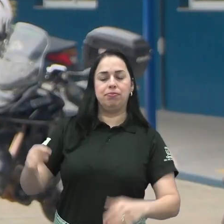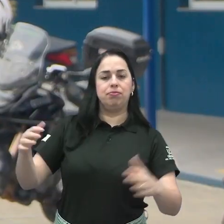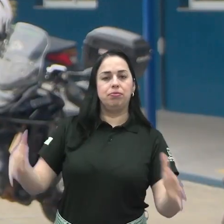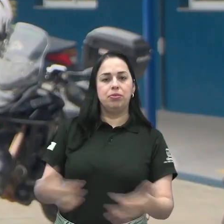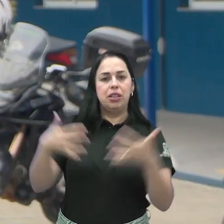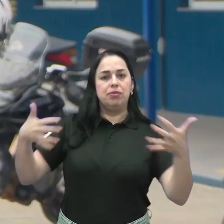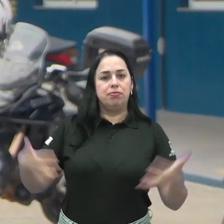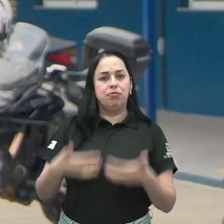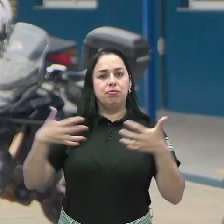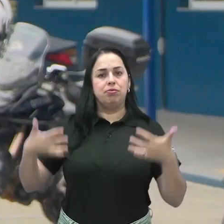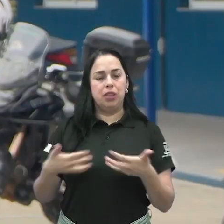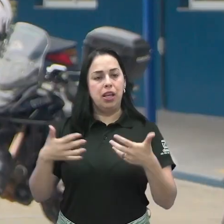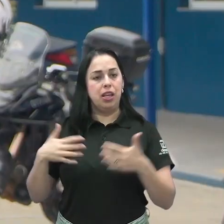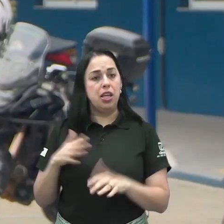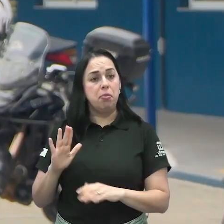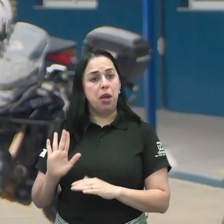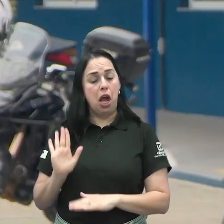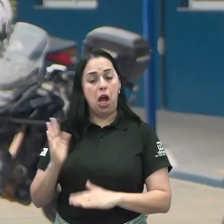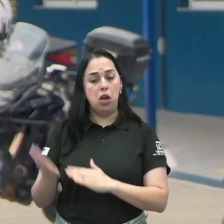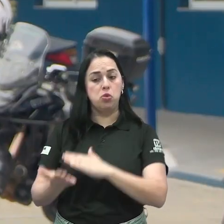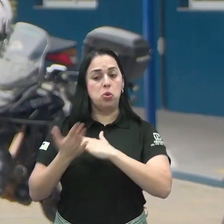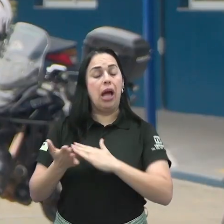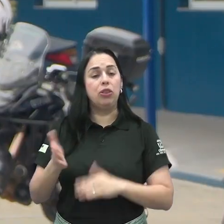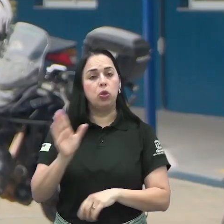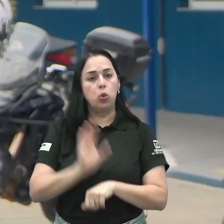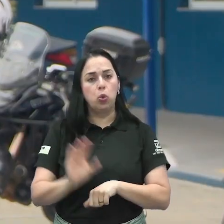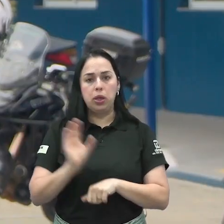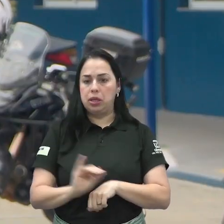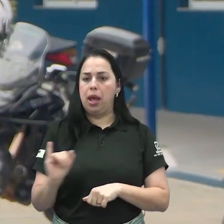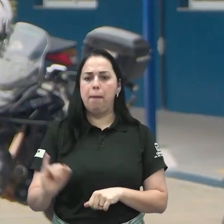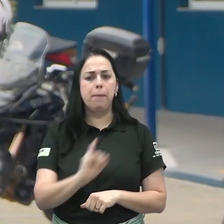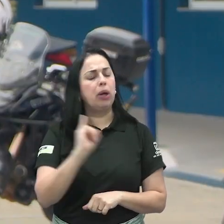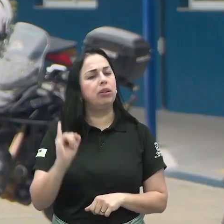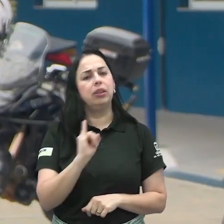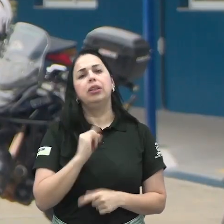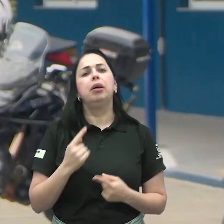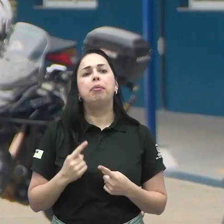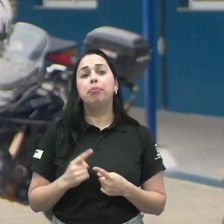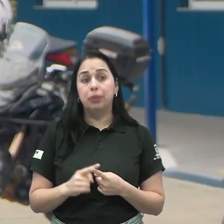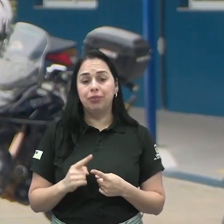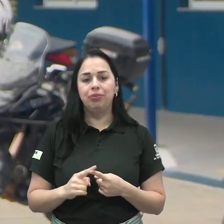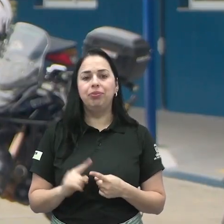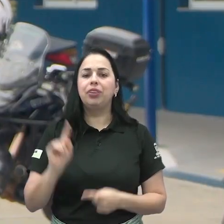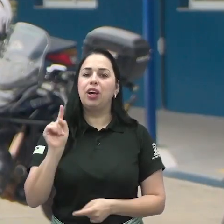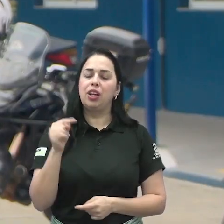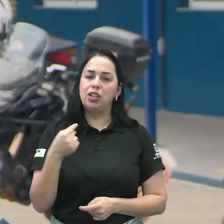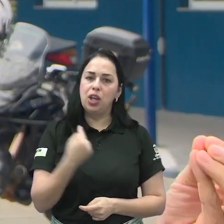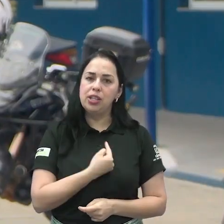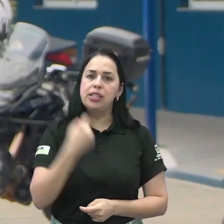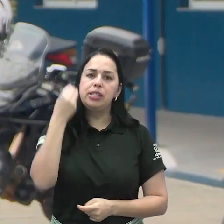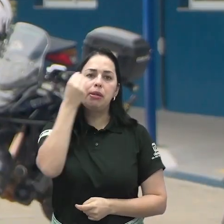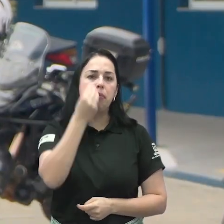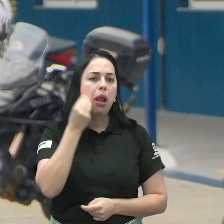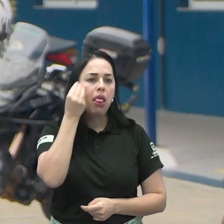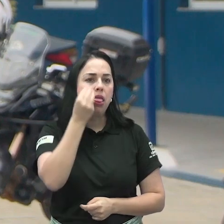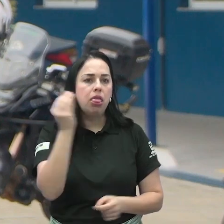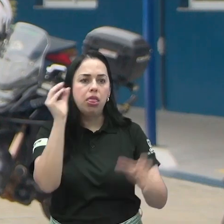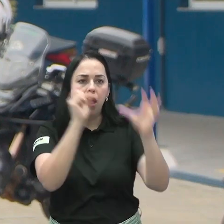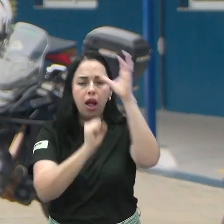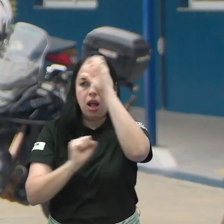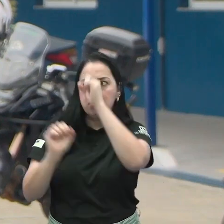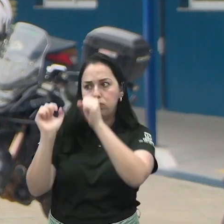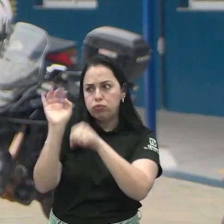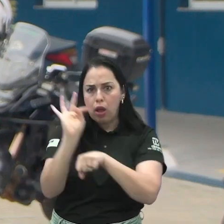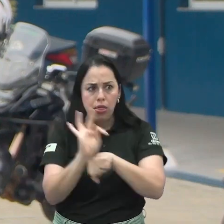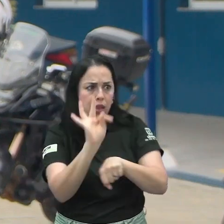né, da questão da realização dos cursos, dos treinamentos, é algo muito importante, porque a gente acaba vivenciando,